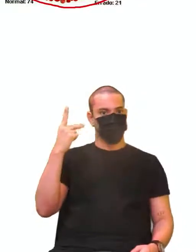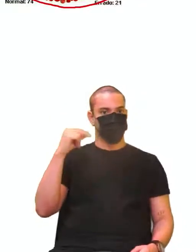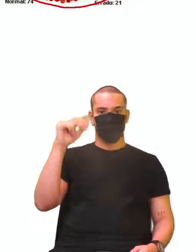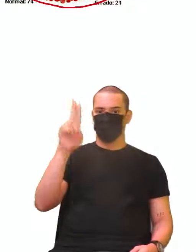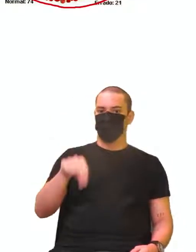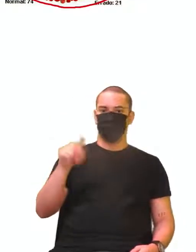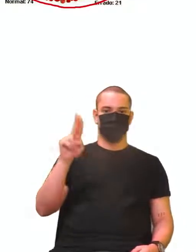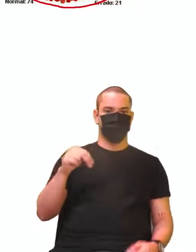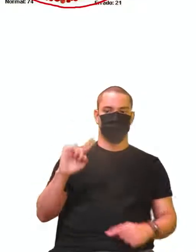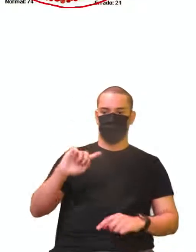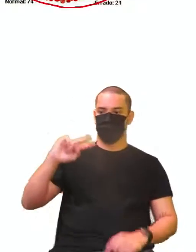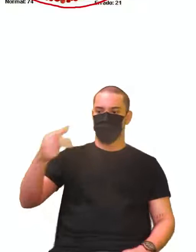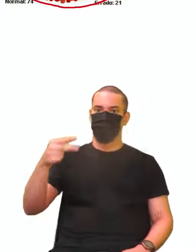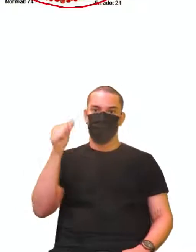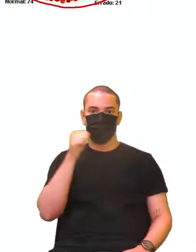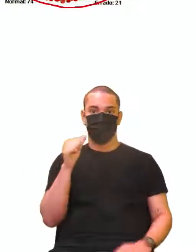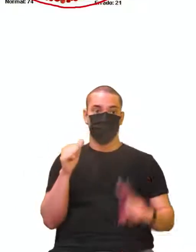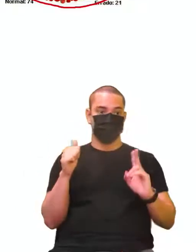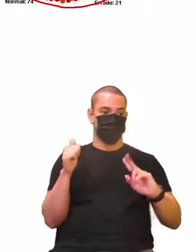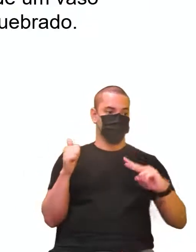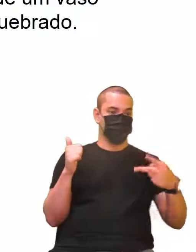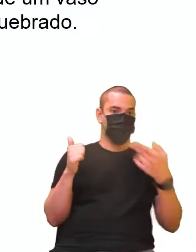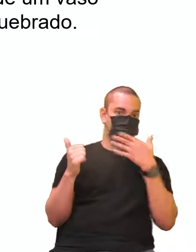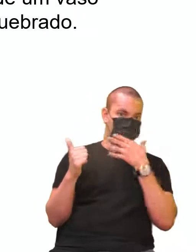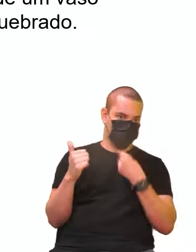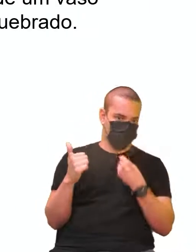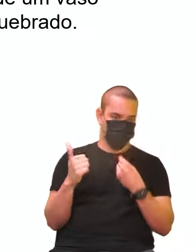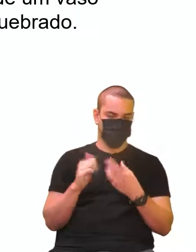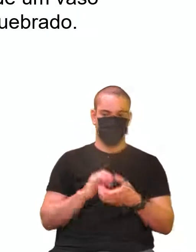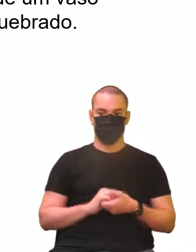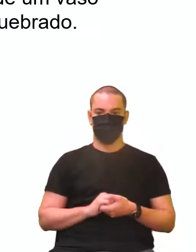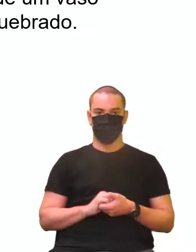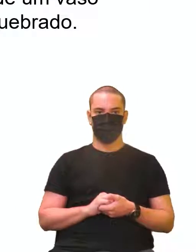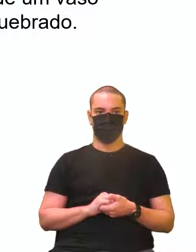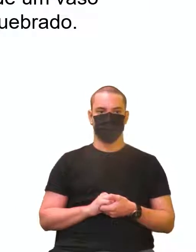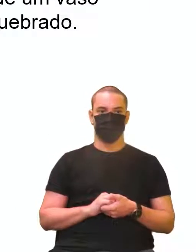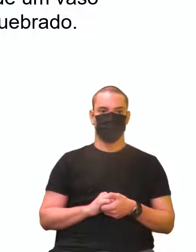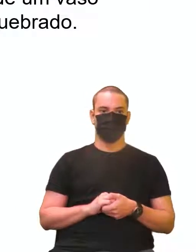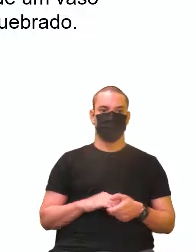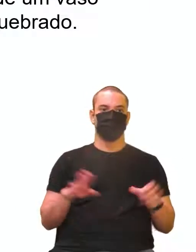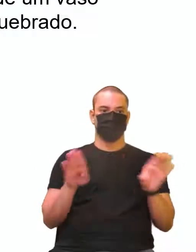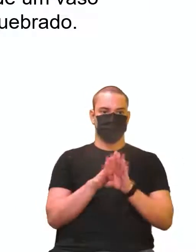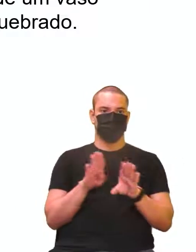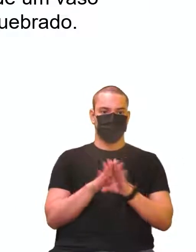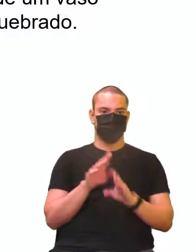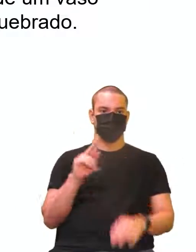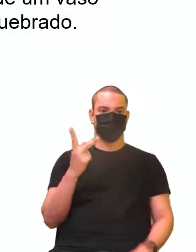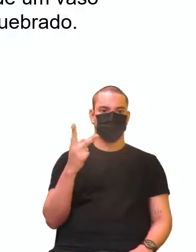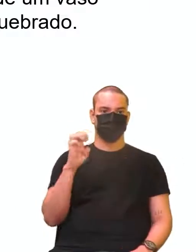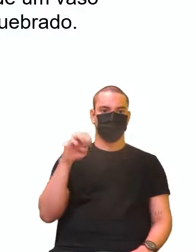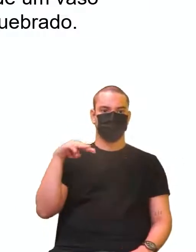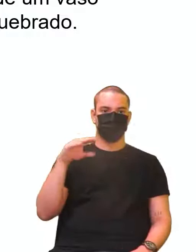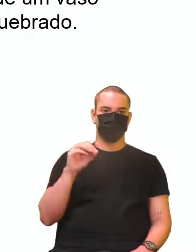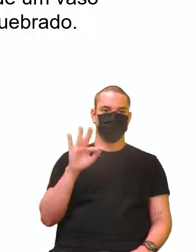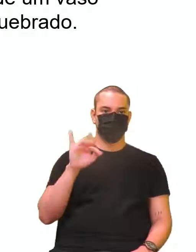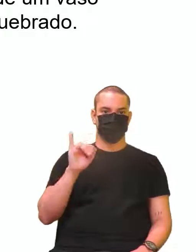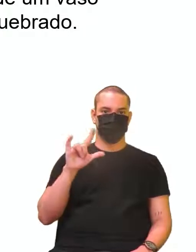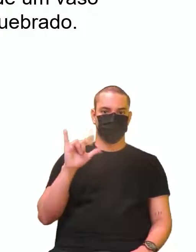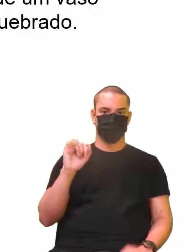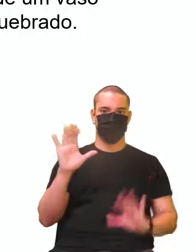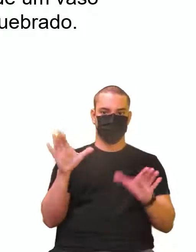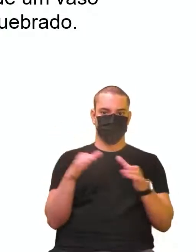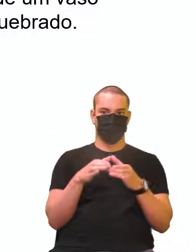para o homem. Ok? Vamos seguindo? A gente também tem agora aqui a hemofilia, que é um